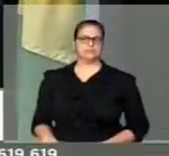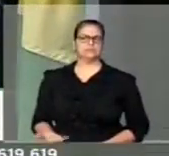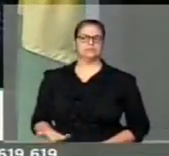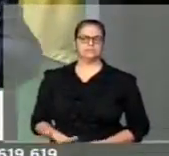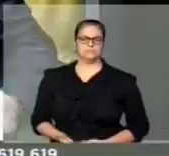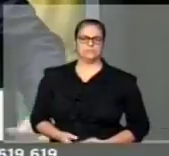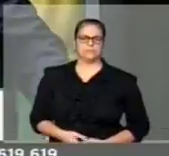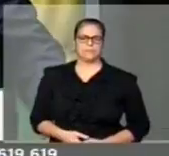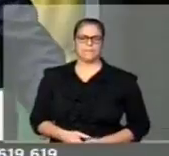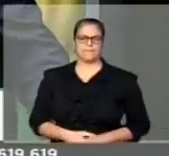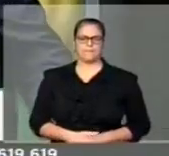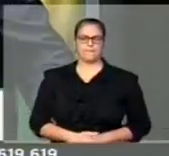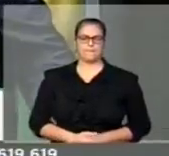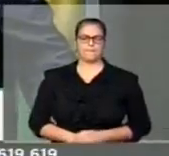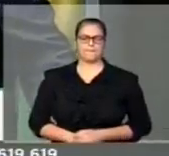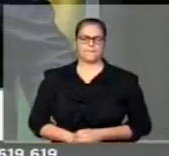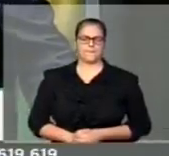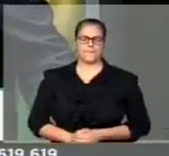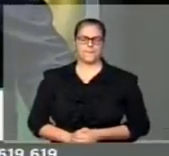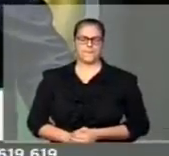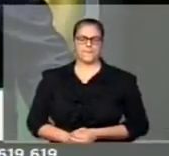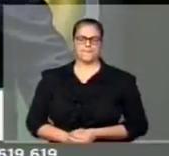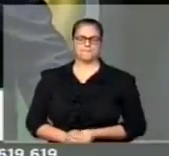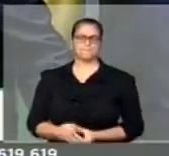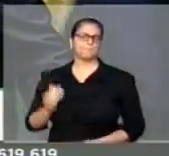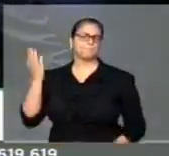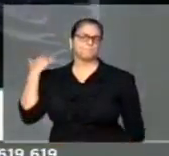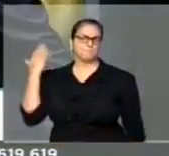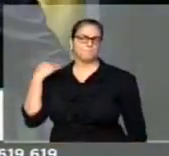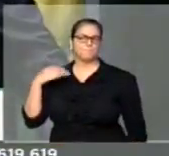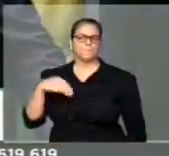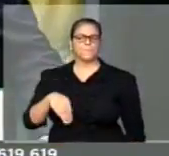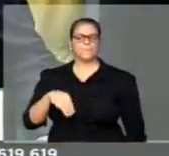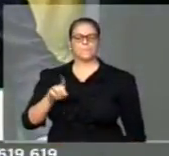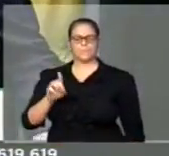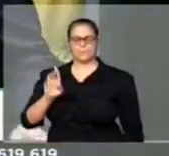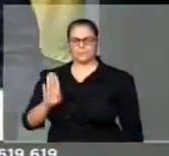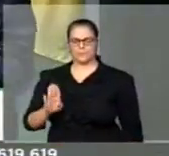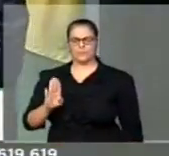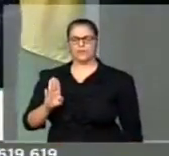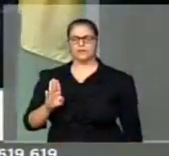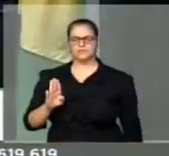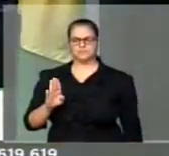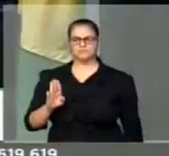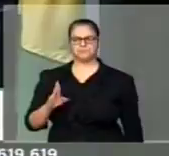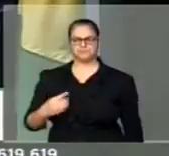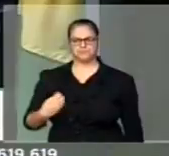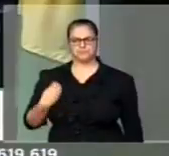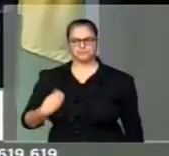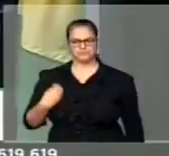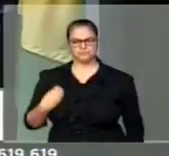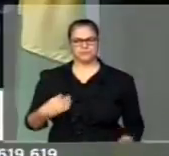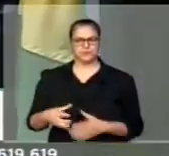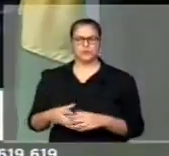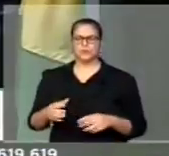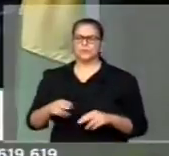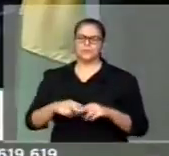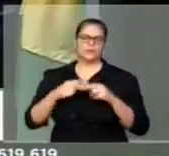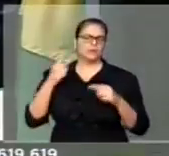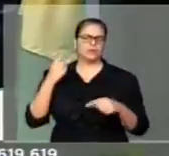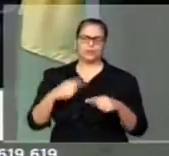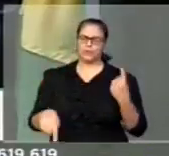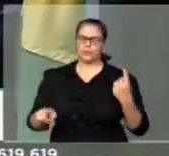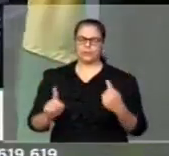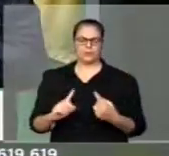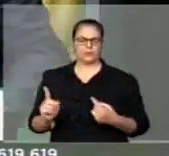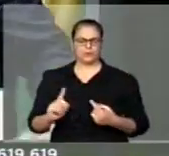que membros do próprio MDB naquele momento discordássemos da viabilidade da renovação da chapa